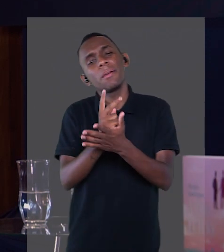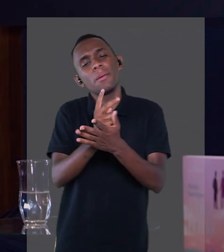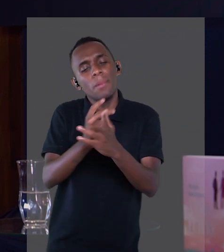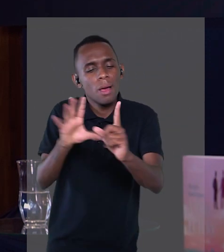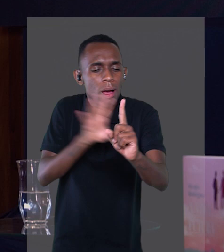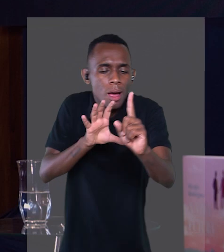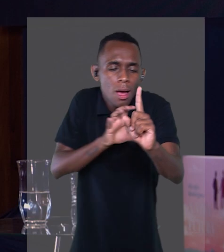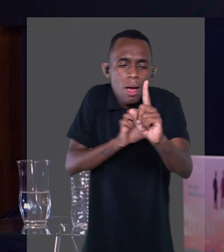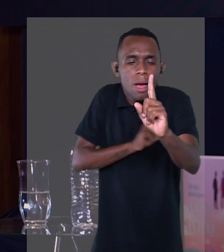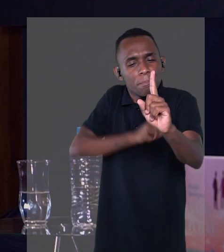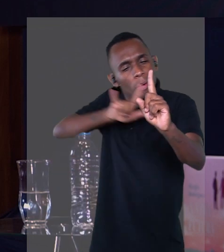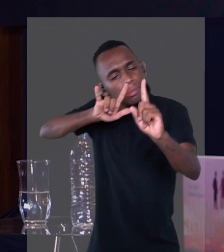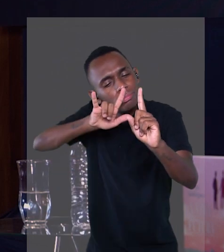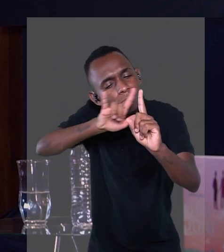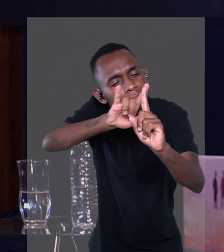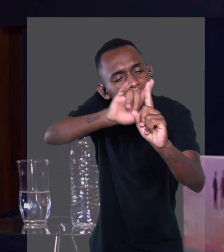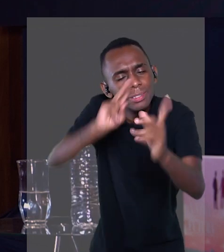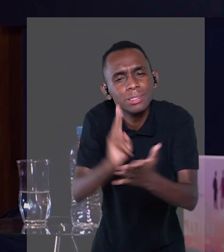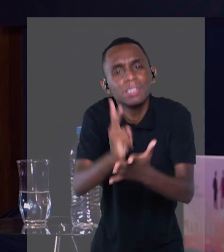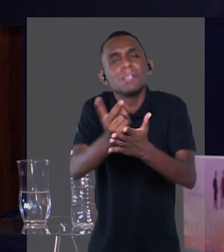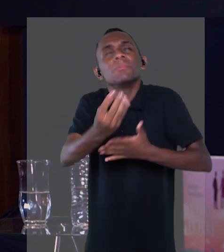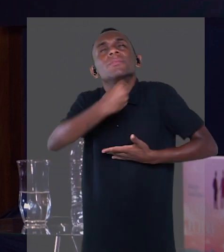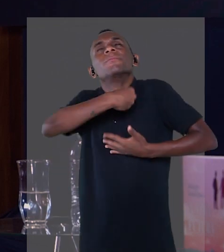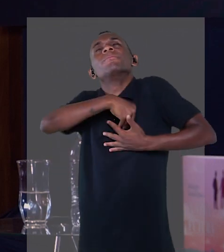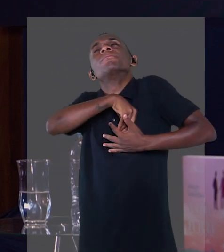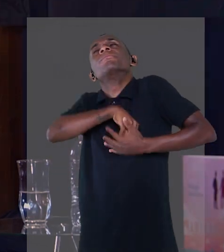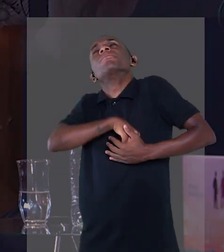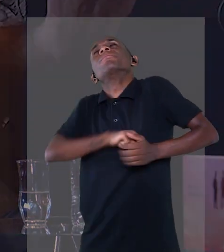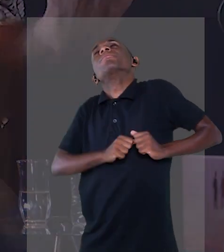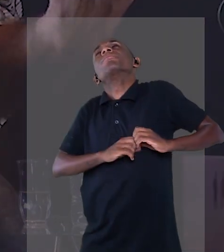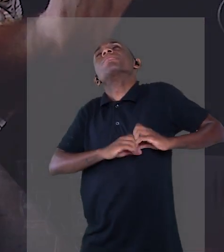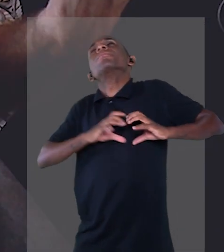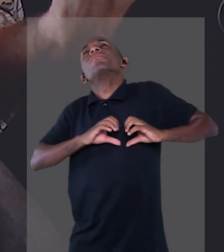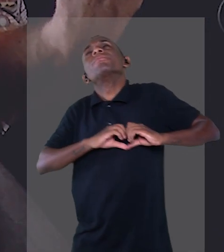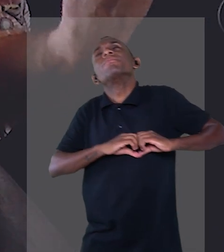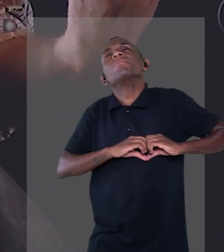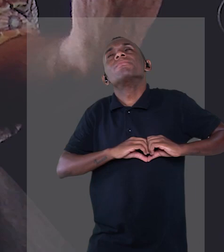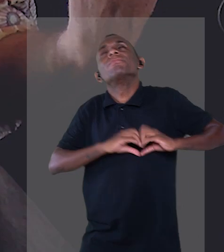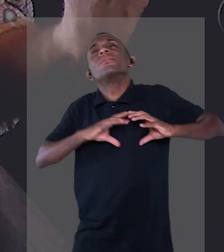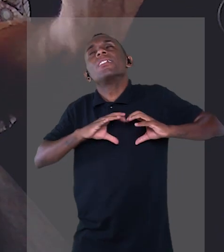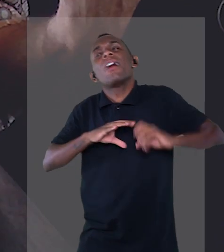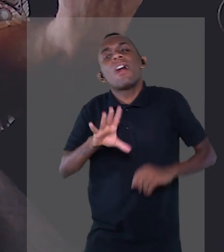amar, para sempre aqui dentro de mim.